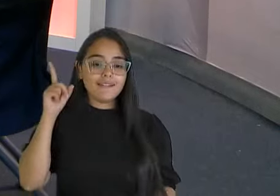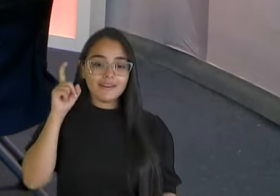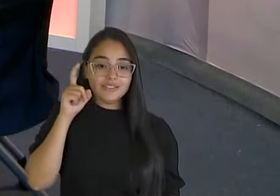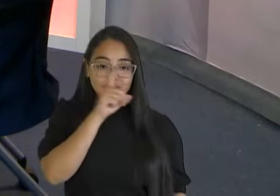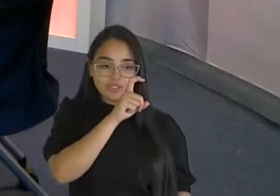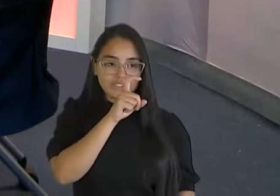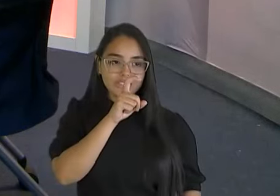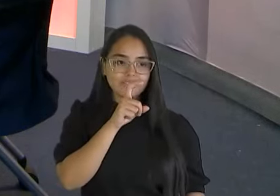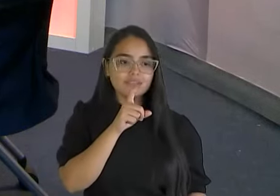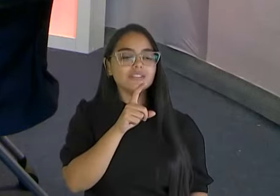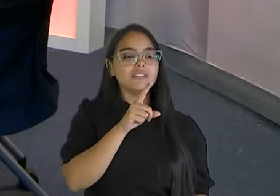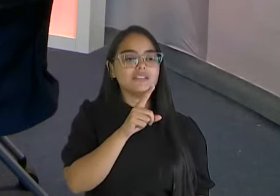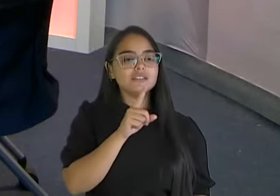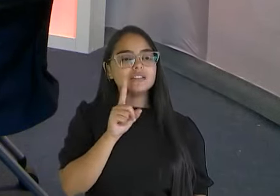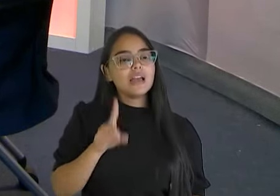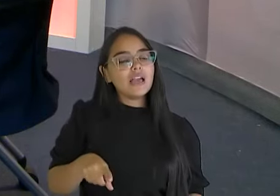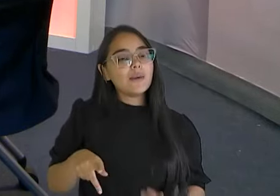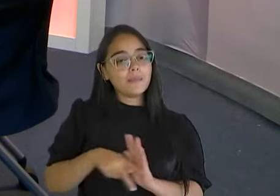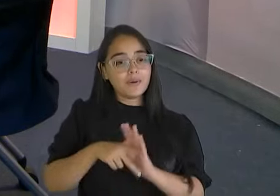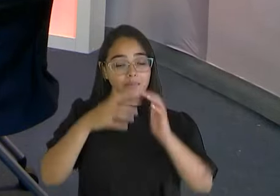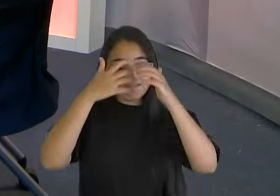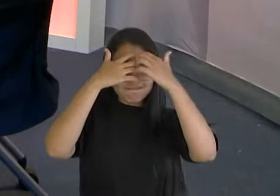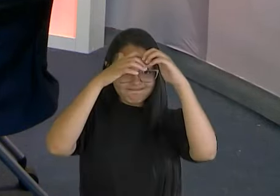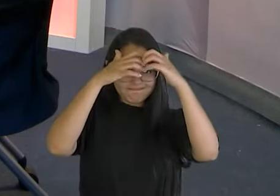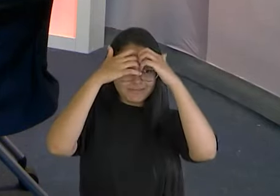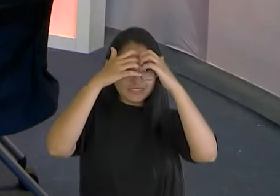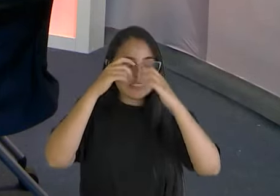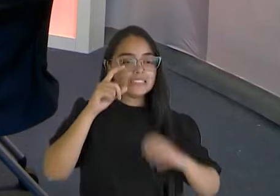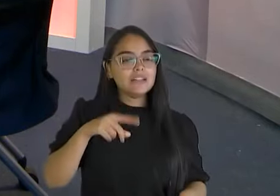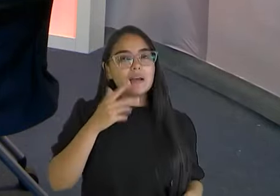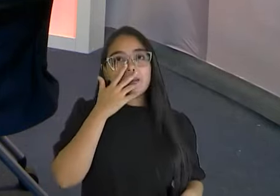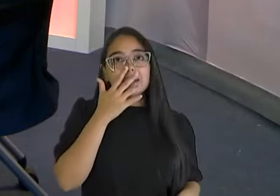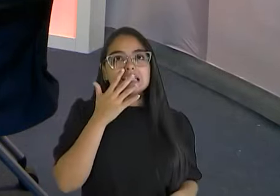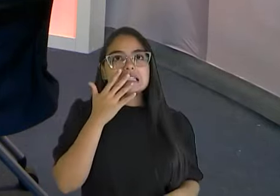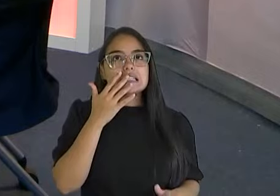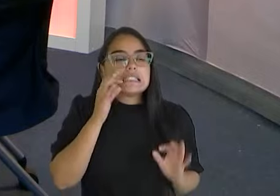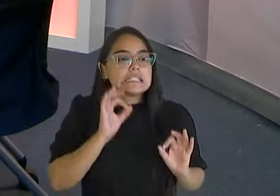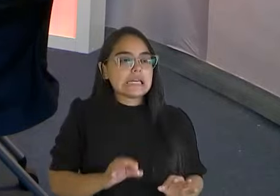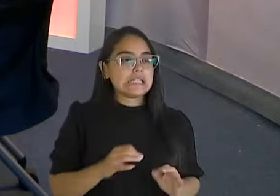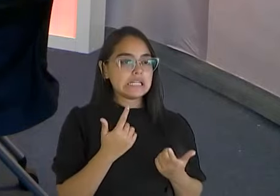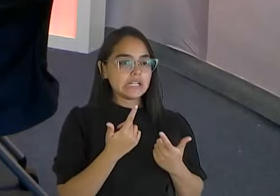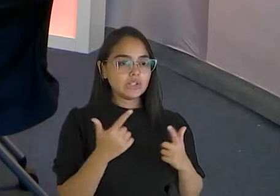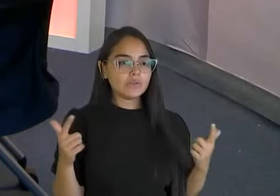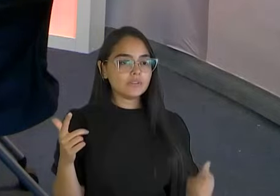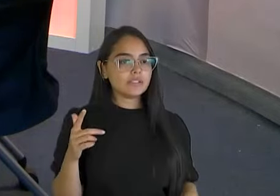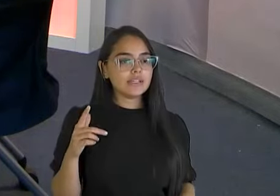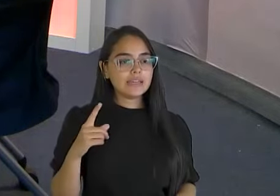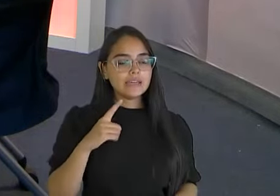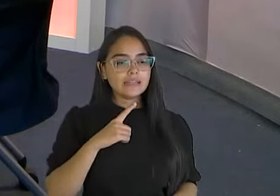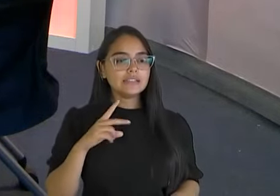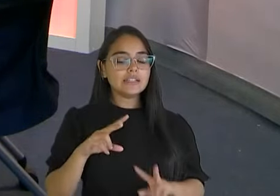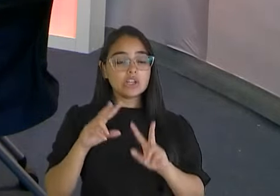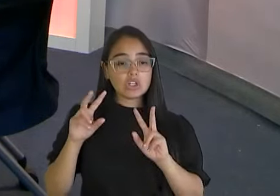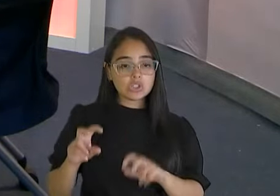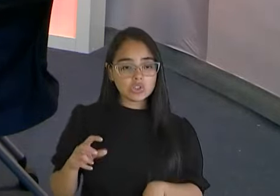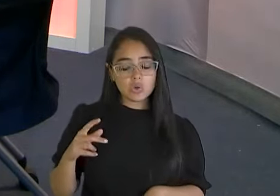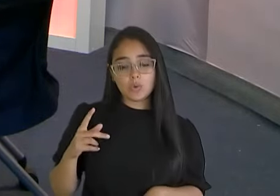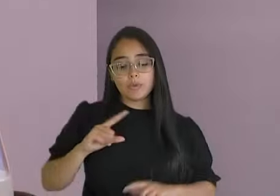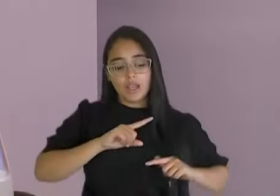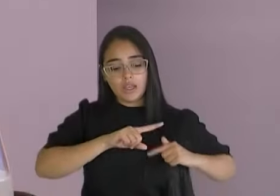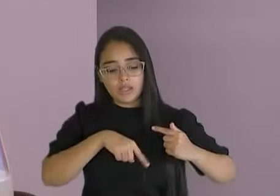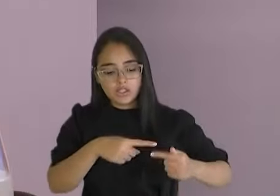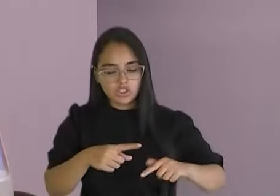porque a etiologia dos transtornos mentais é algo que é muito incerto. A gente não tem como dizer, assim, tem a questão hereditária? Tem